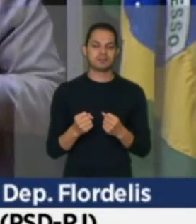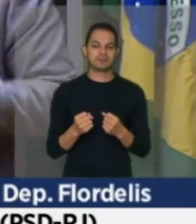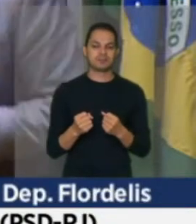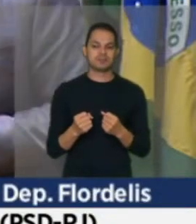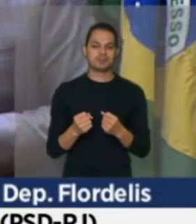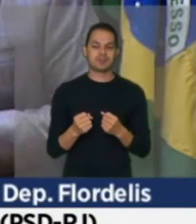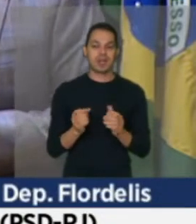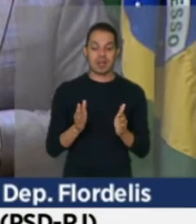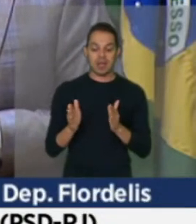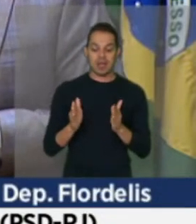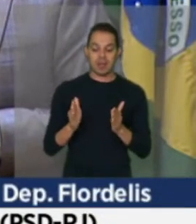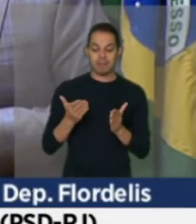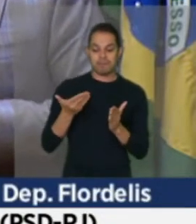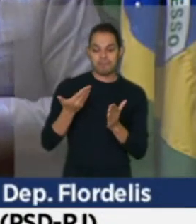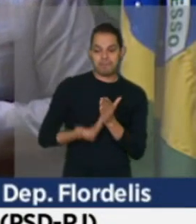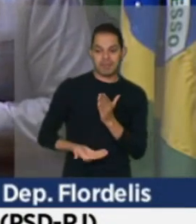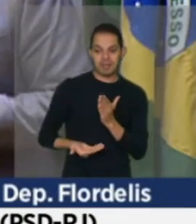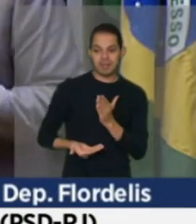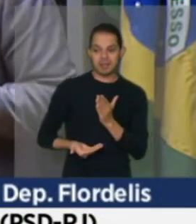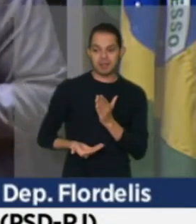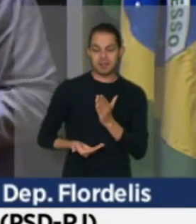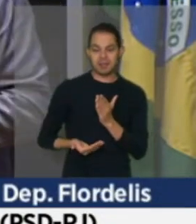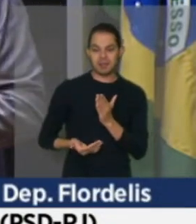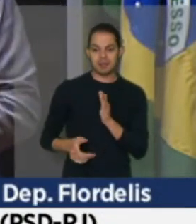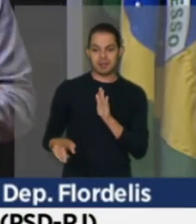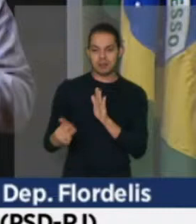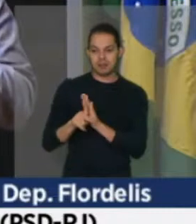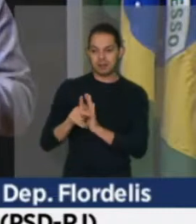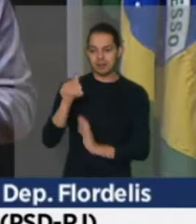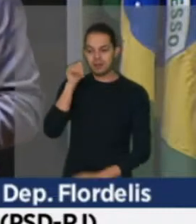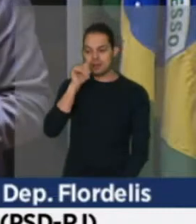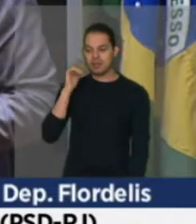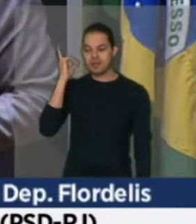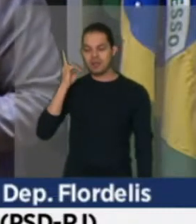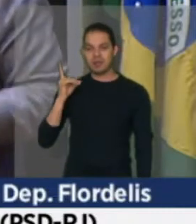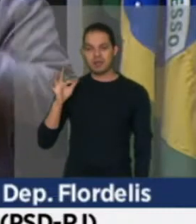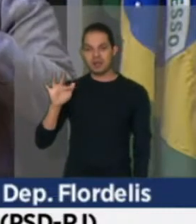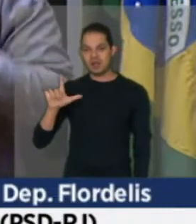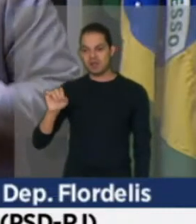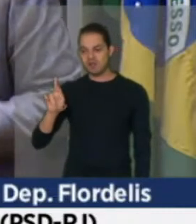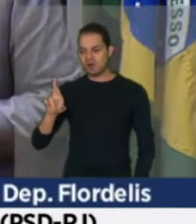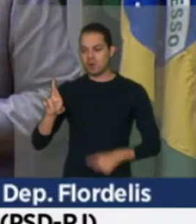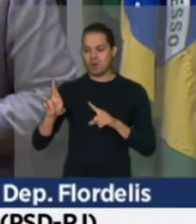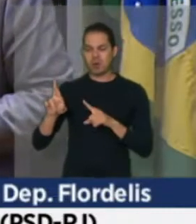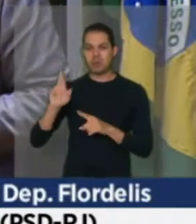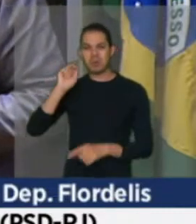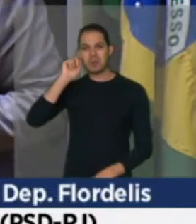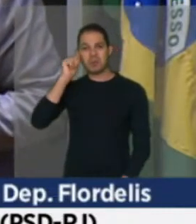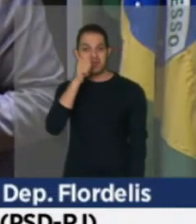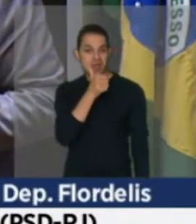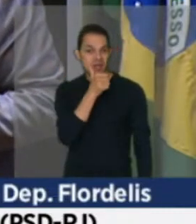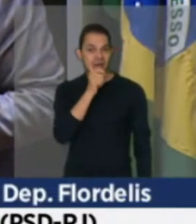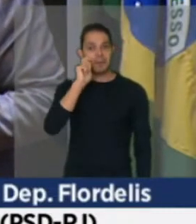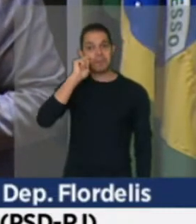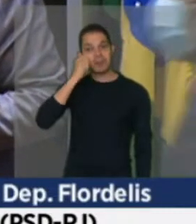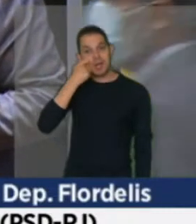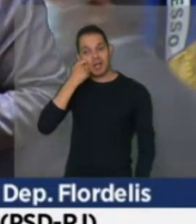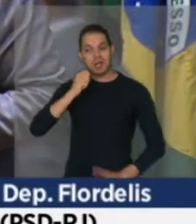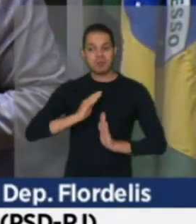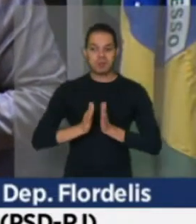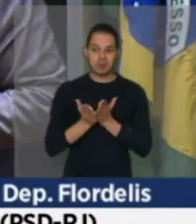Retirar o mandato da Flor de Lis, uma mulher negra, pobre,